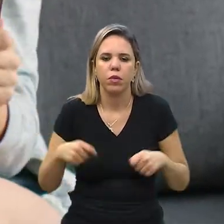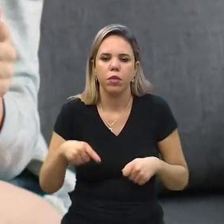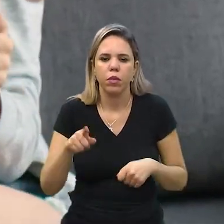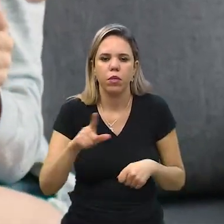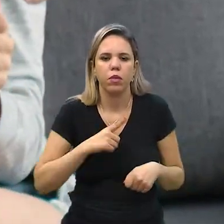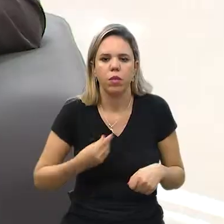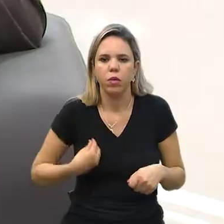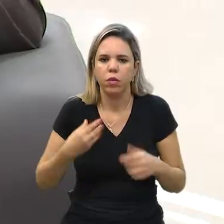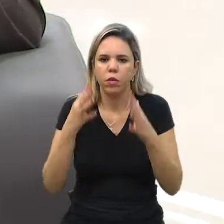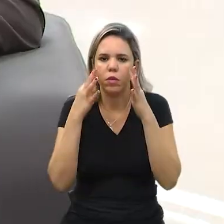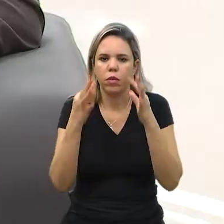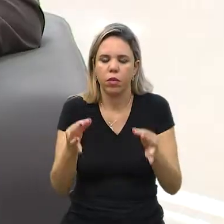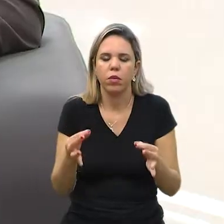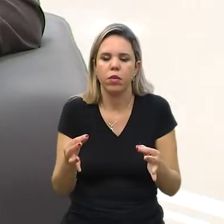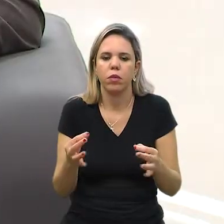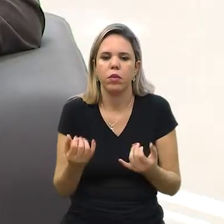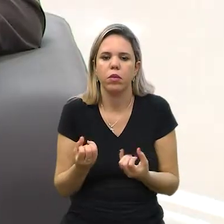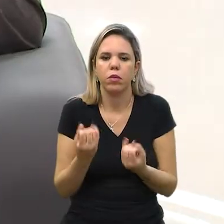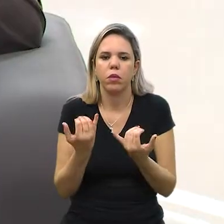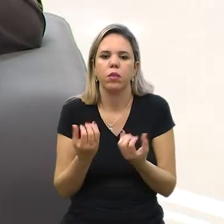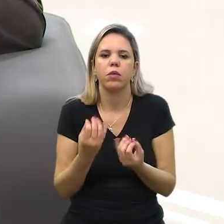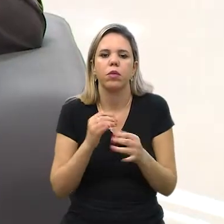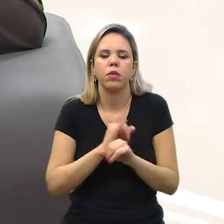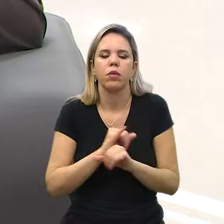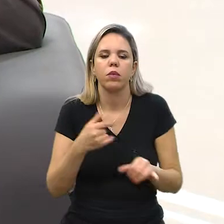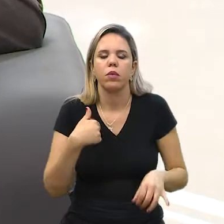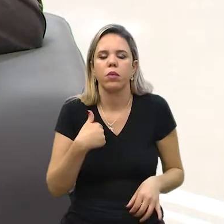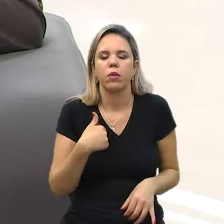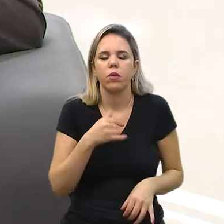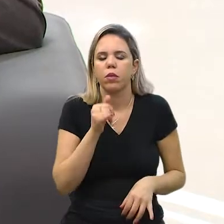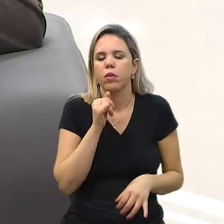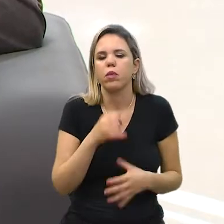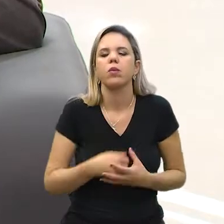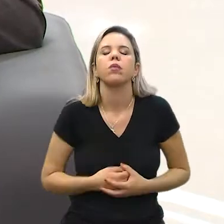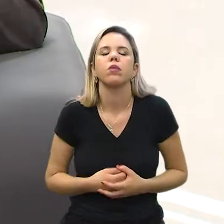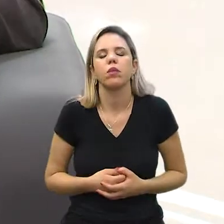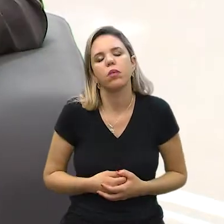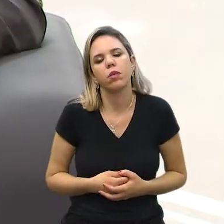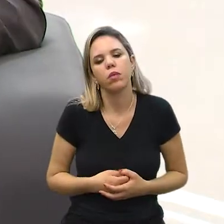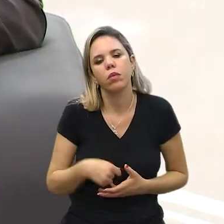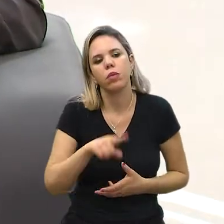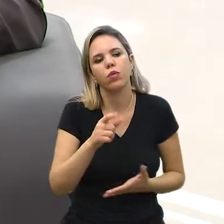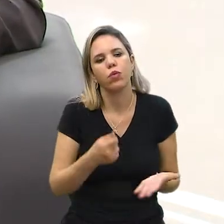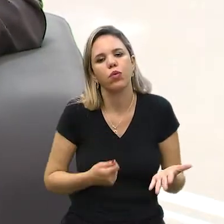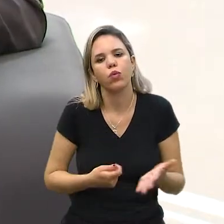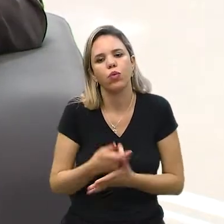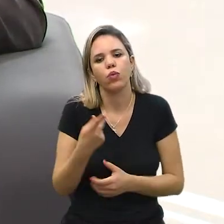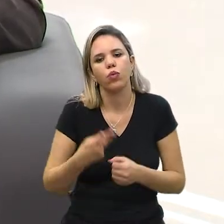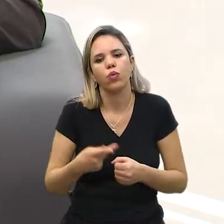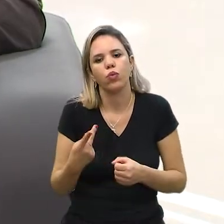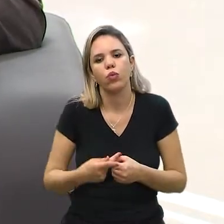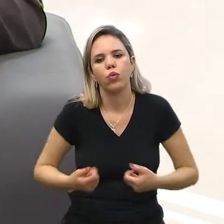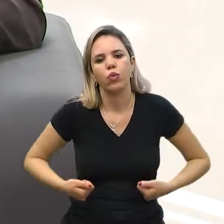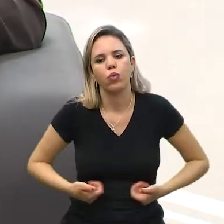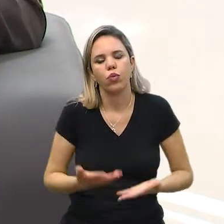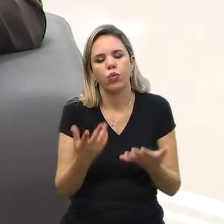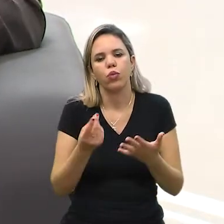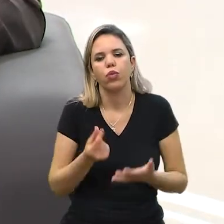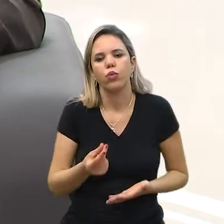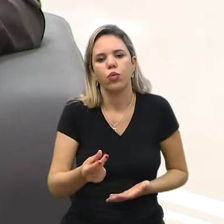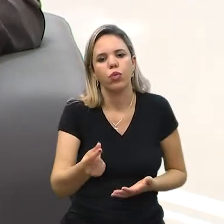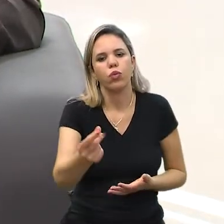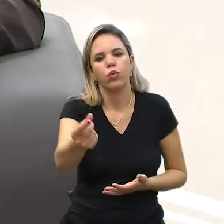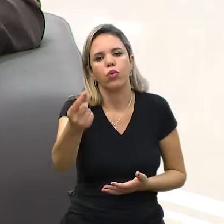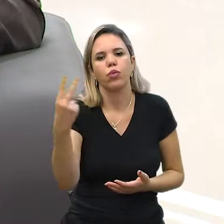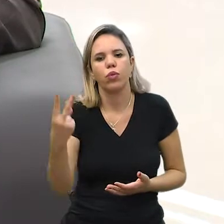você esteja atento e você esteja informado. Eu, por exemplo, quando eu vou comprar algum produto de consumo mais durável, um